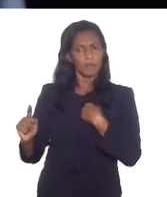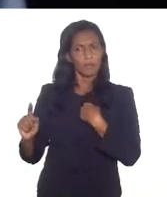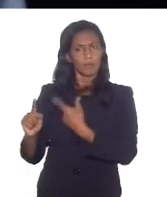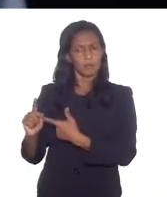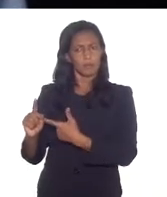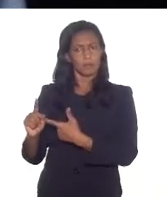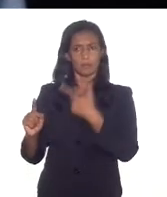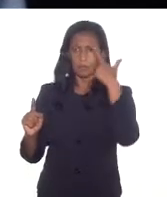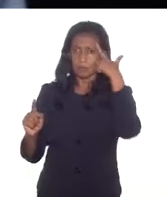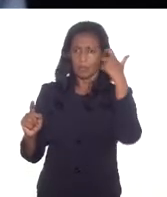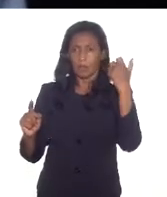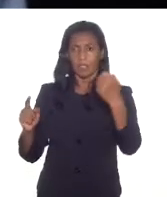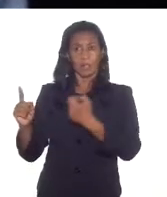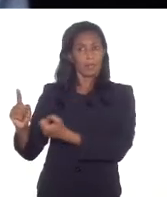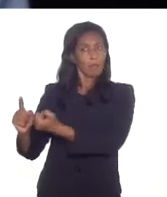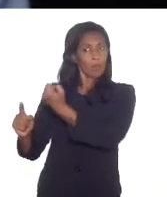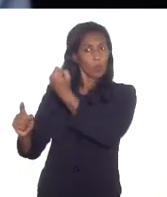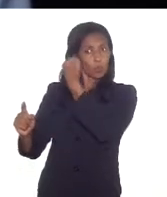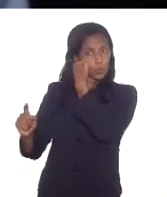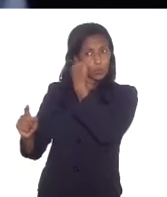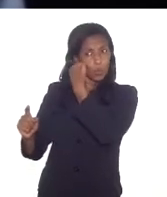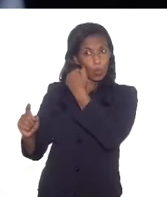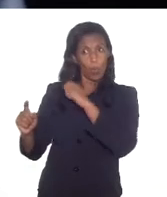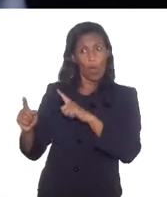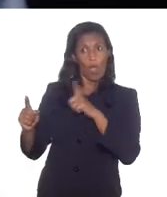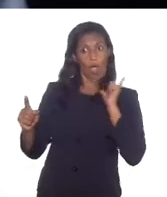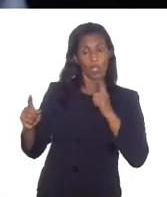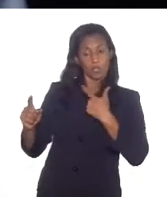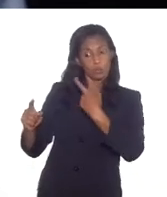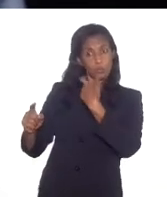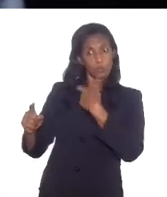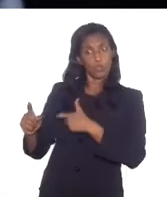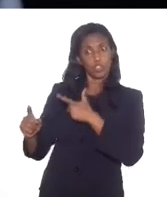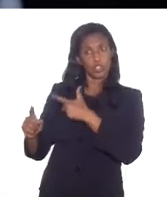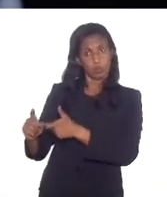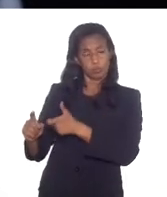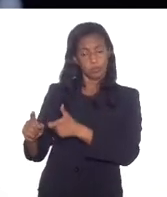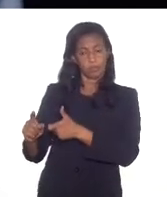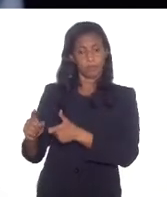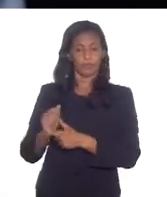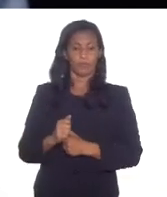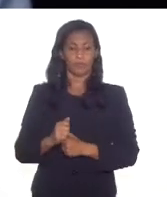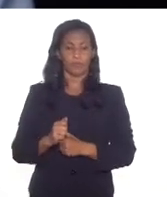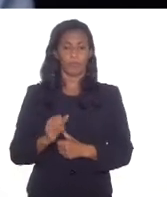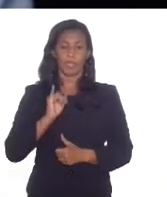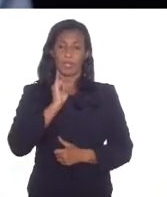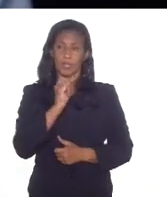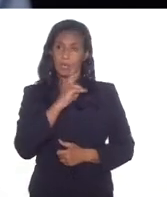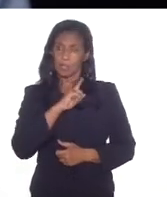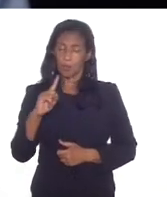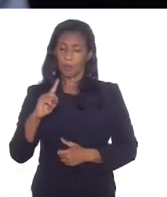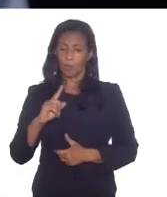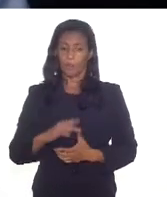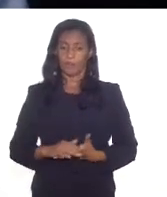que me deu um soco anterior de tomar um tiro. Se não bastasse eu ser